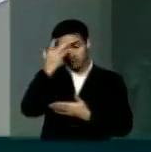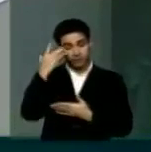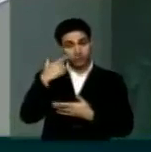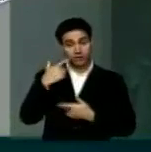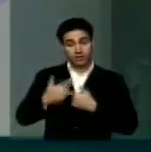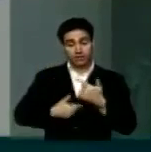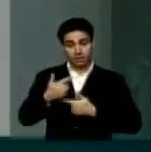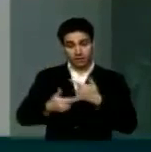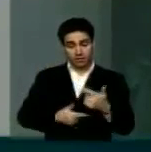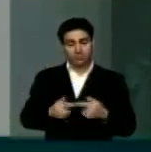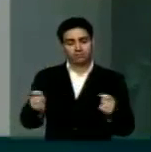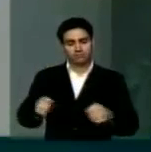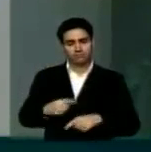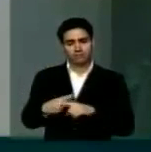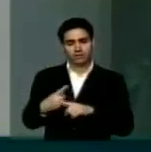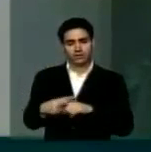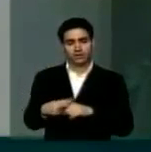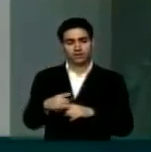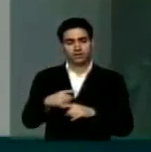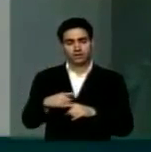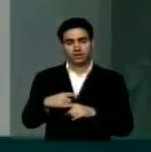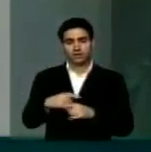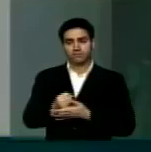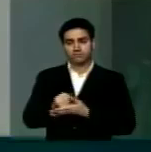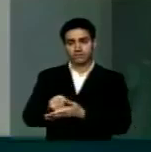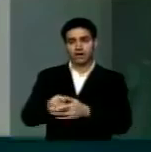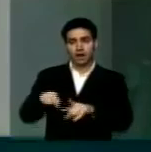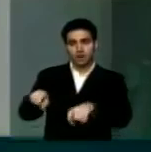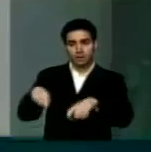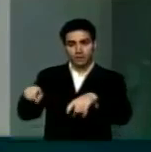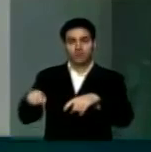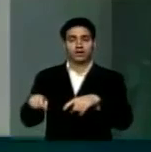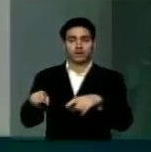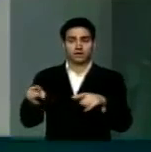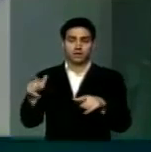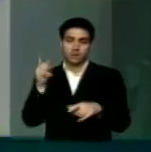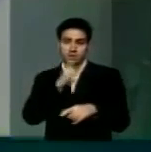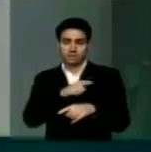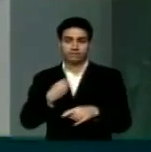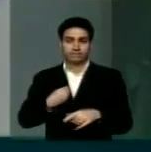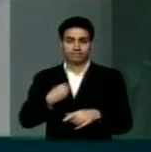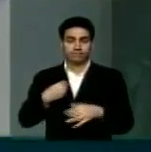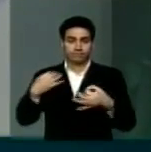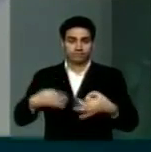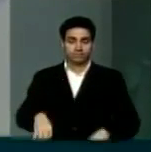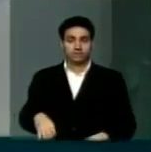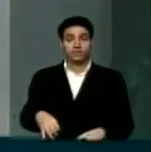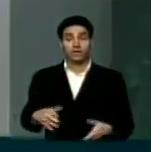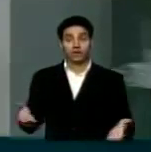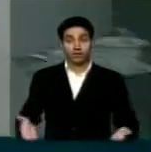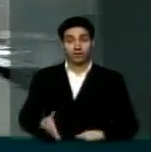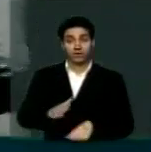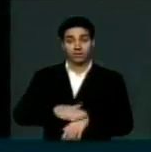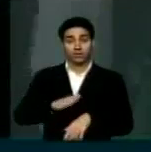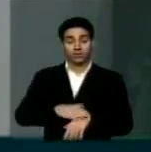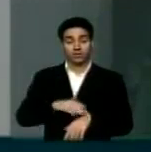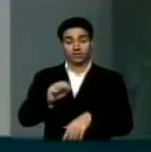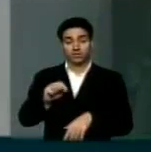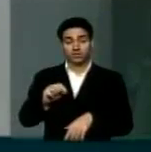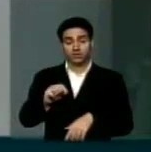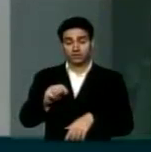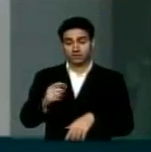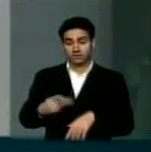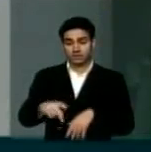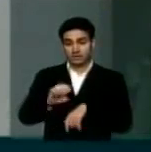trabalhadores que produzem agropecuária seja viabilizada. Há momentos em que a mão forte do